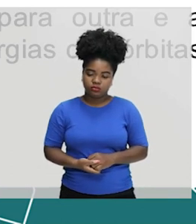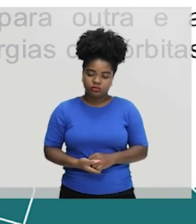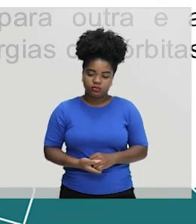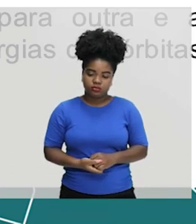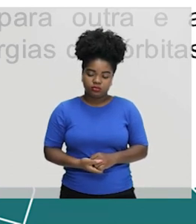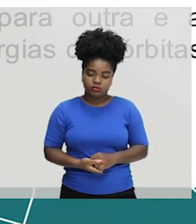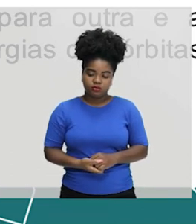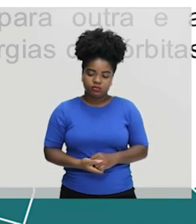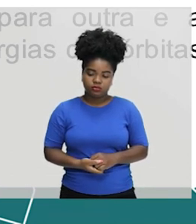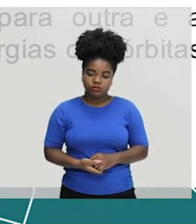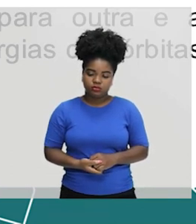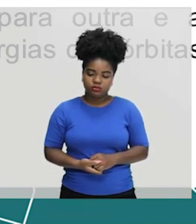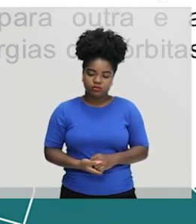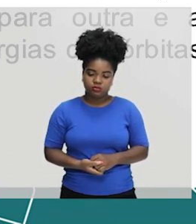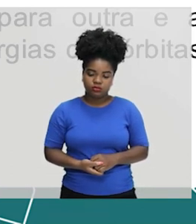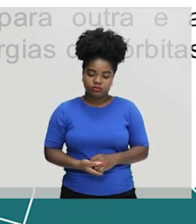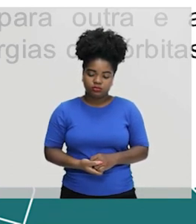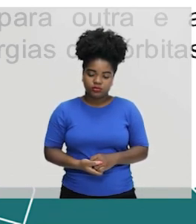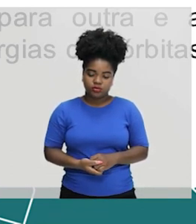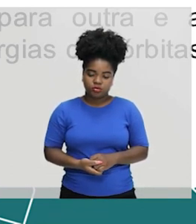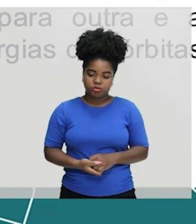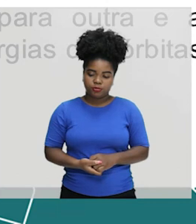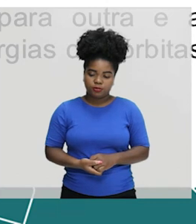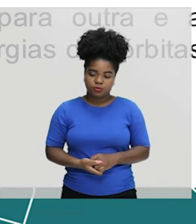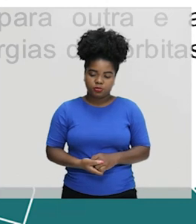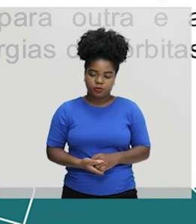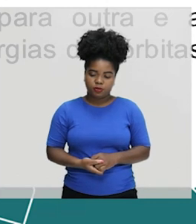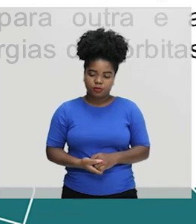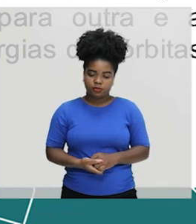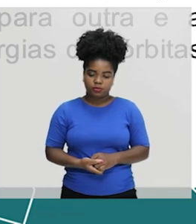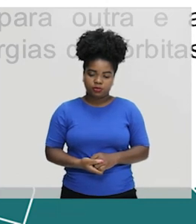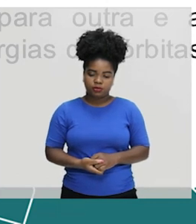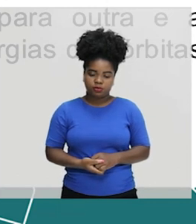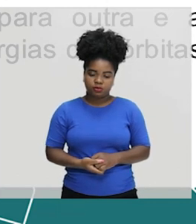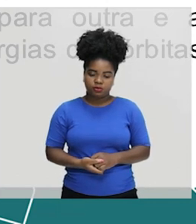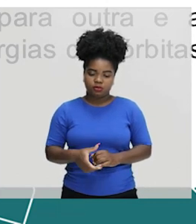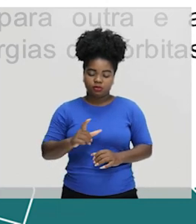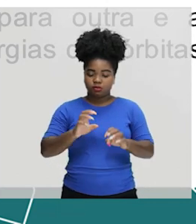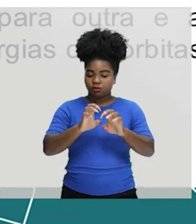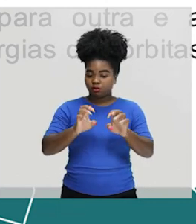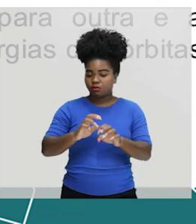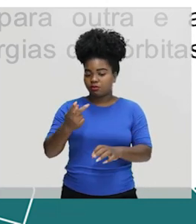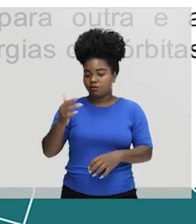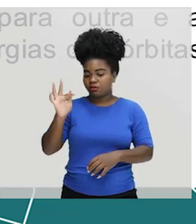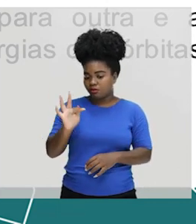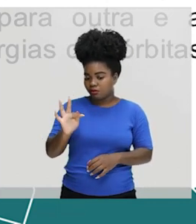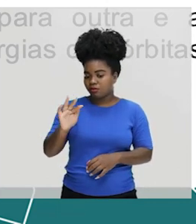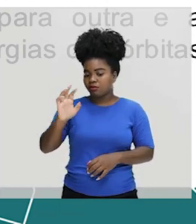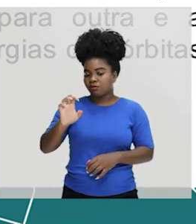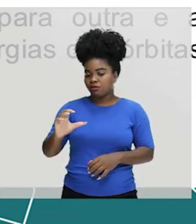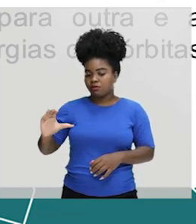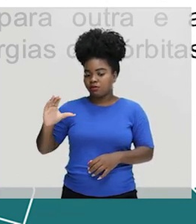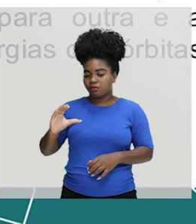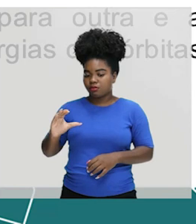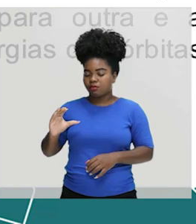está relacionado às energias das órbitas através da equação né HF que é a constante de planque vezes